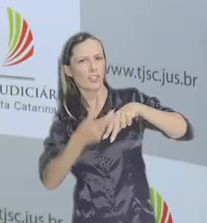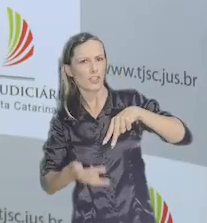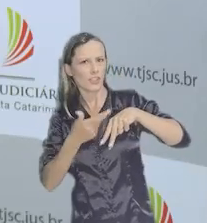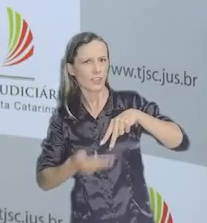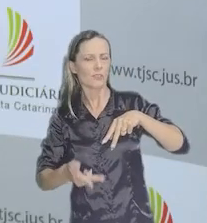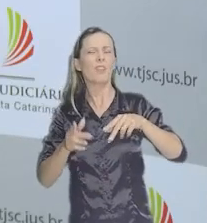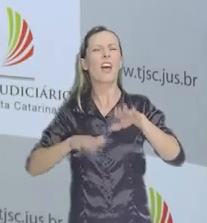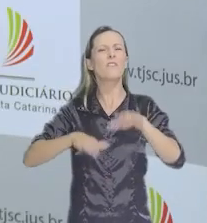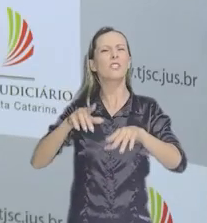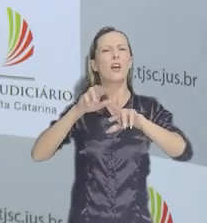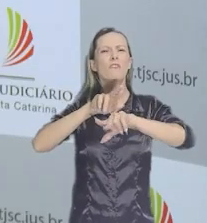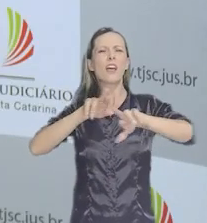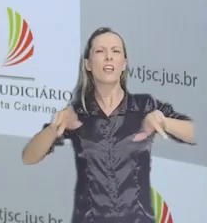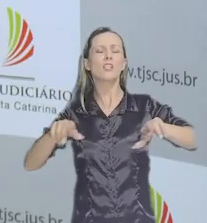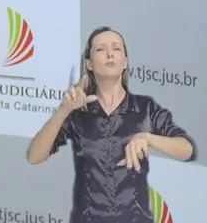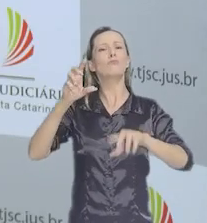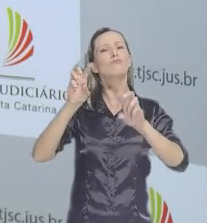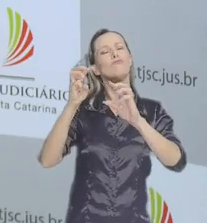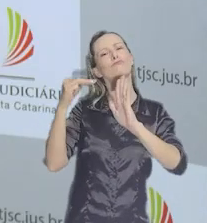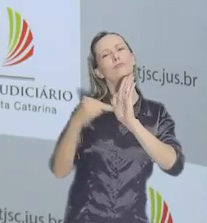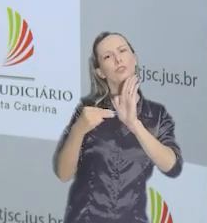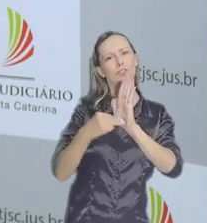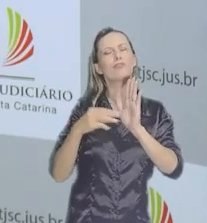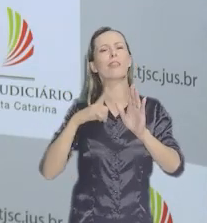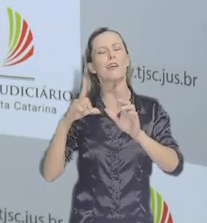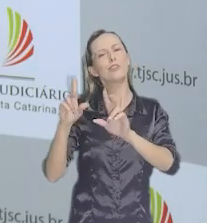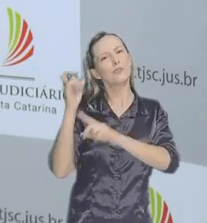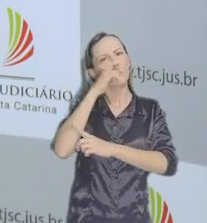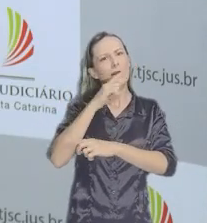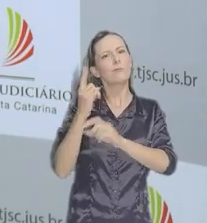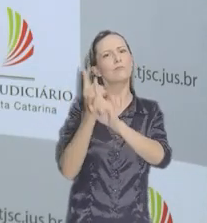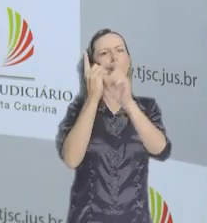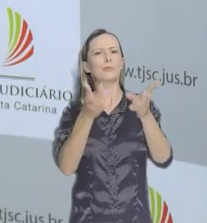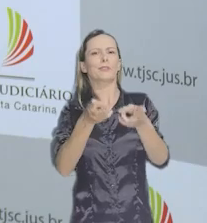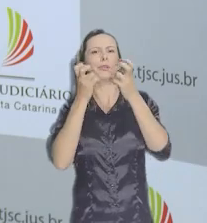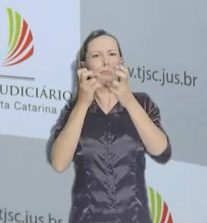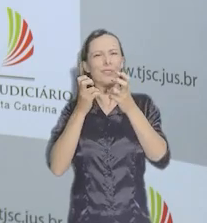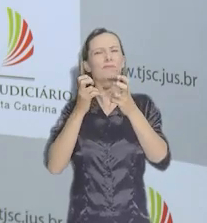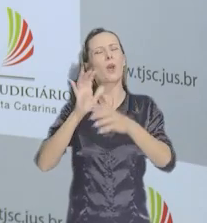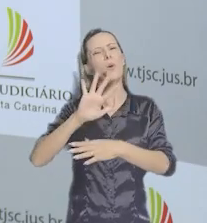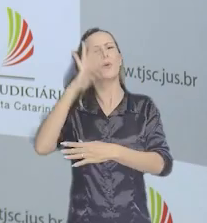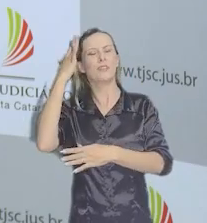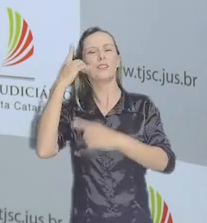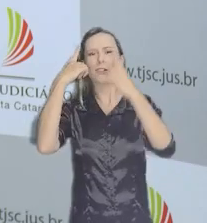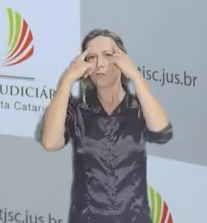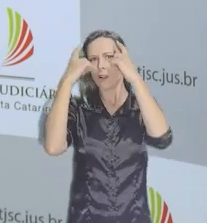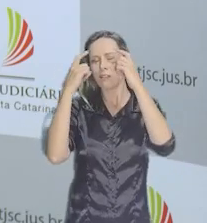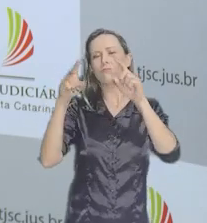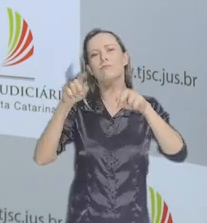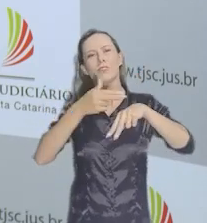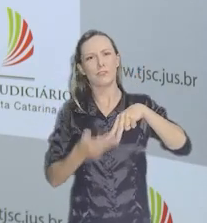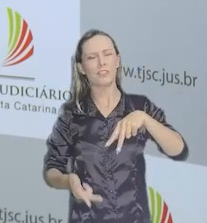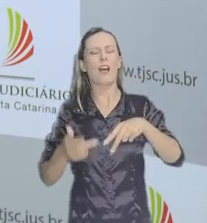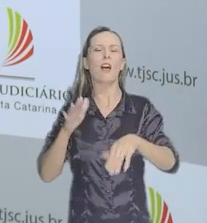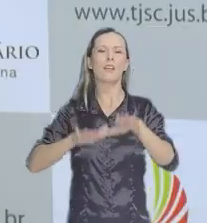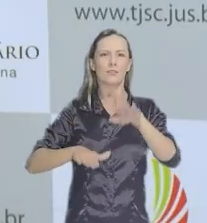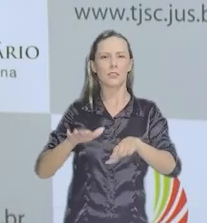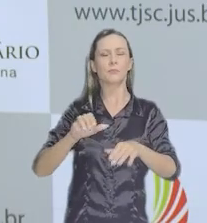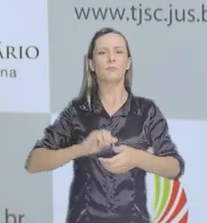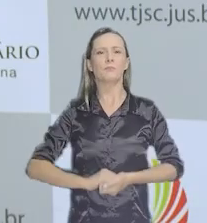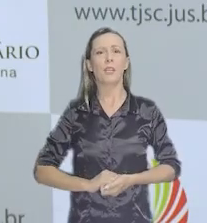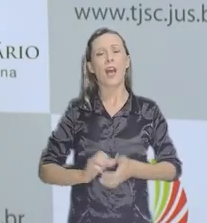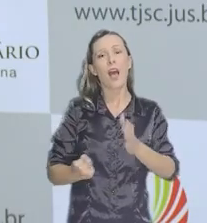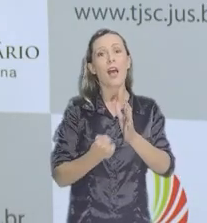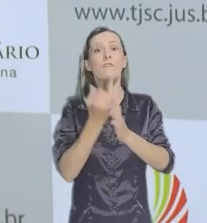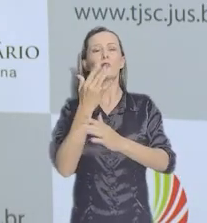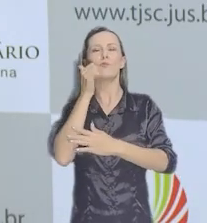por variados motivos, temos dificuldade de enxergar o que está perto de nós. E isso pode acontecer em situações de violências de gênero.